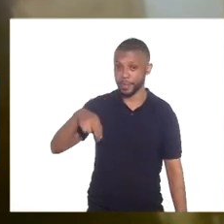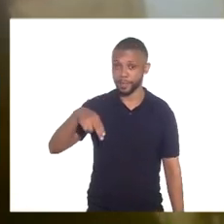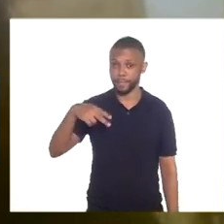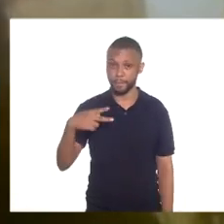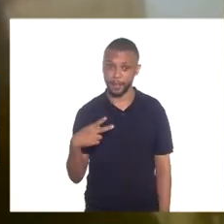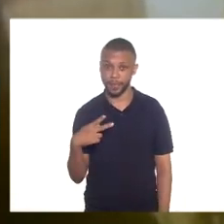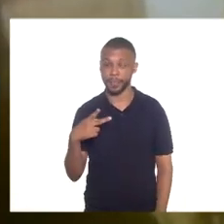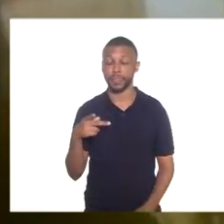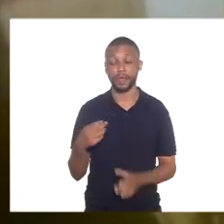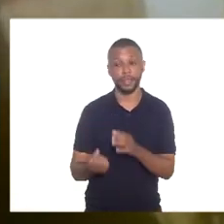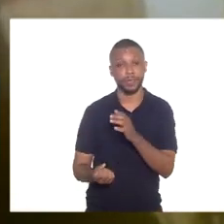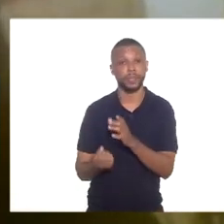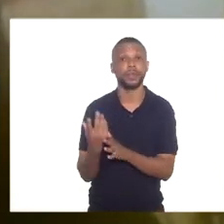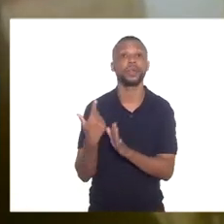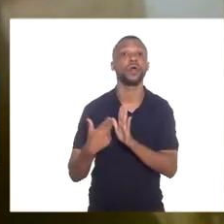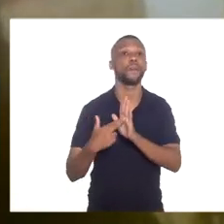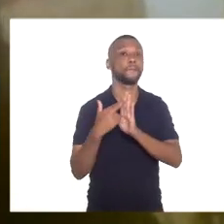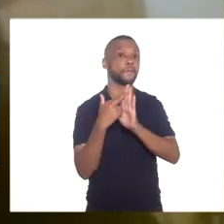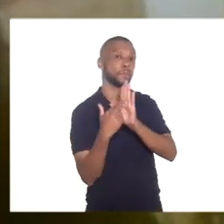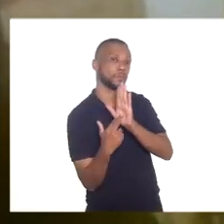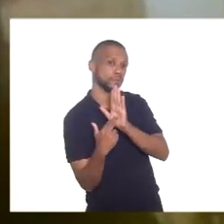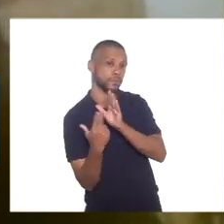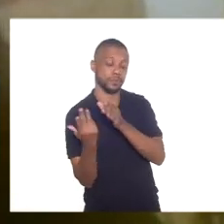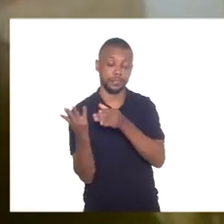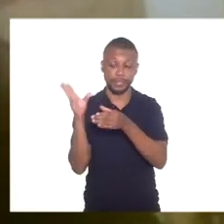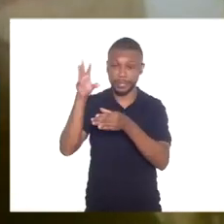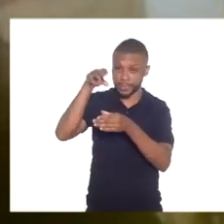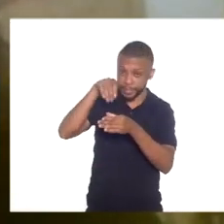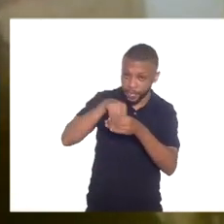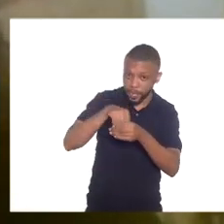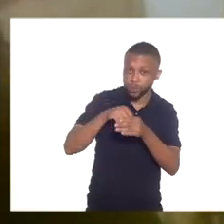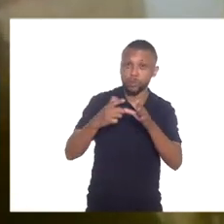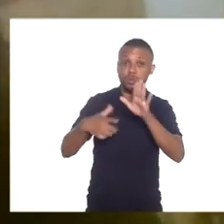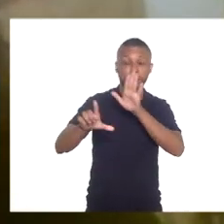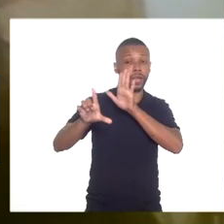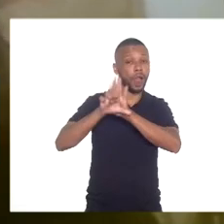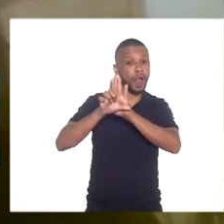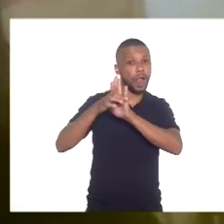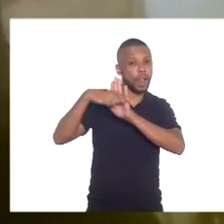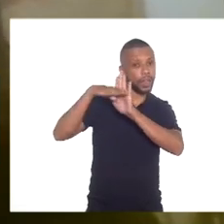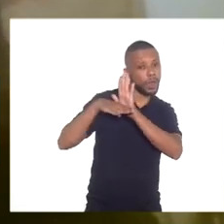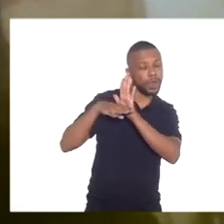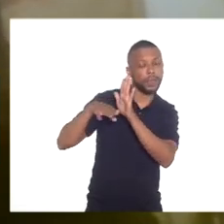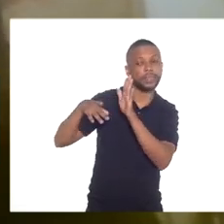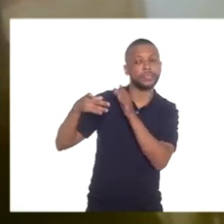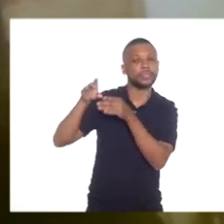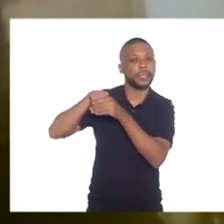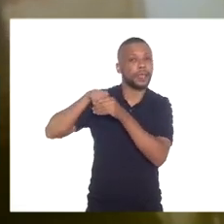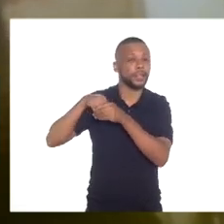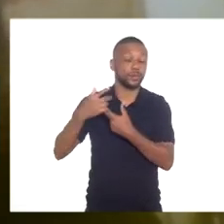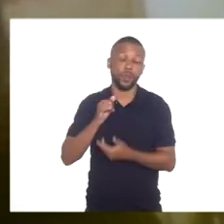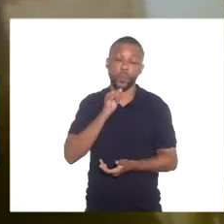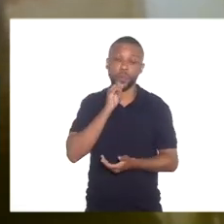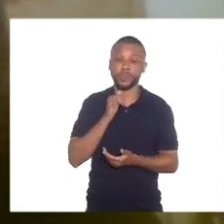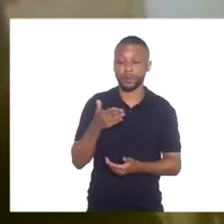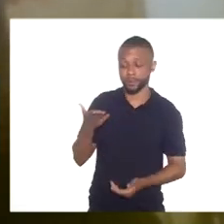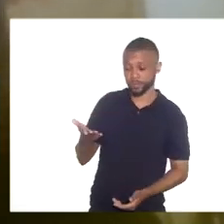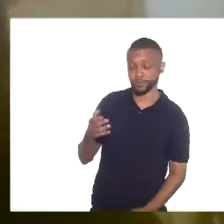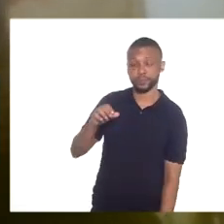estabeleça um regramento infralegal. Né? Por exemplo, a ANP vai ter que dizer como é